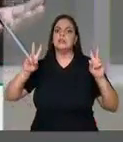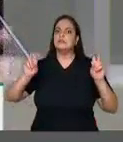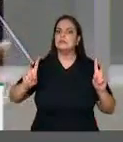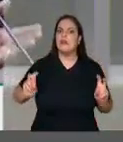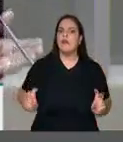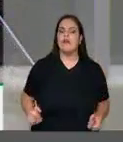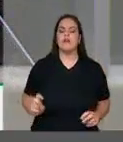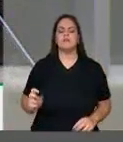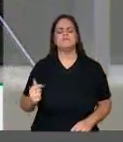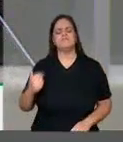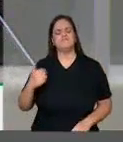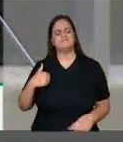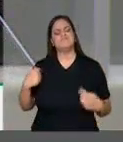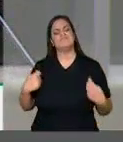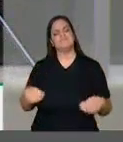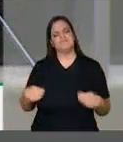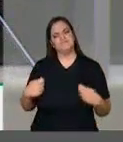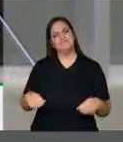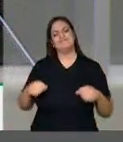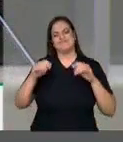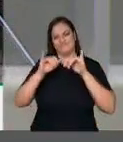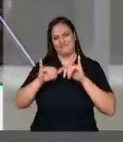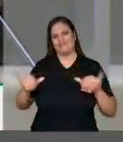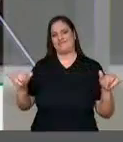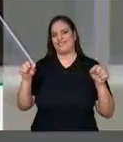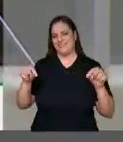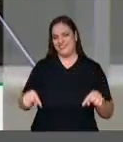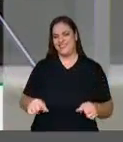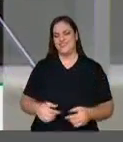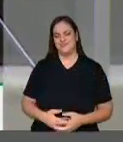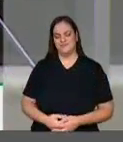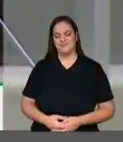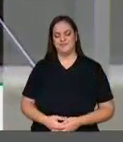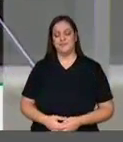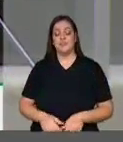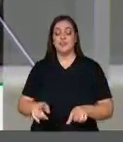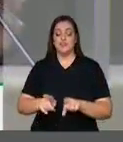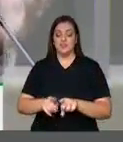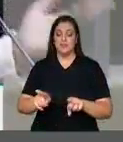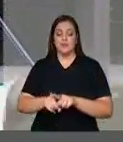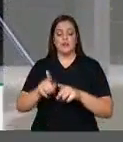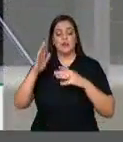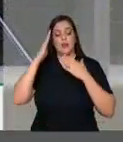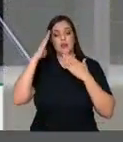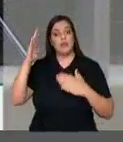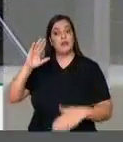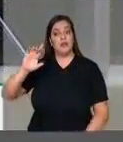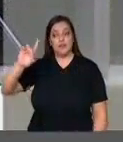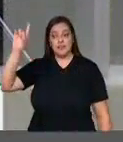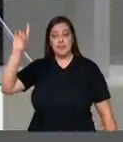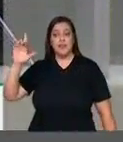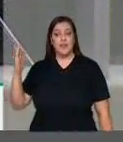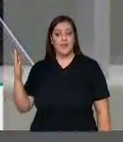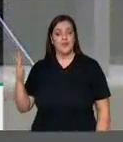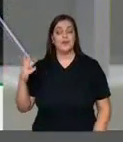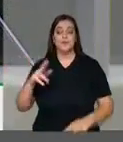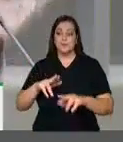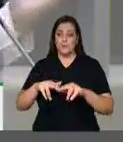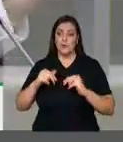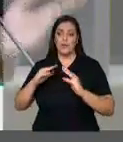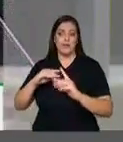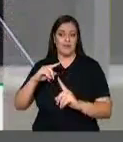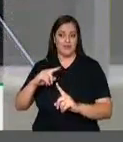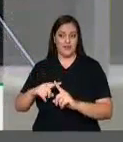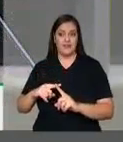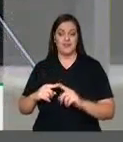eu não poderia deixar de fazer esse registro e, ao mesmo tempo, agradecer a Deus por esta igreja.